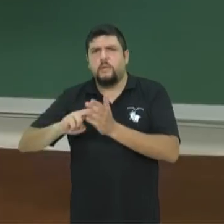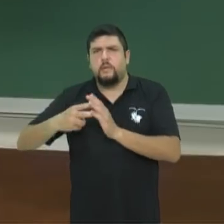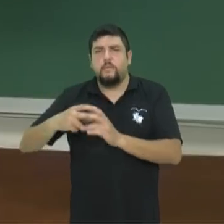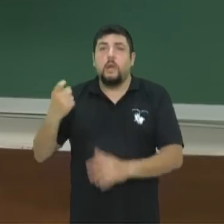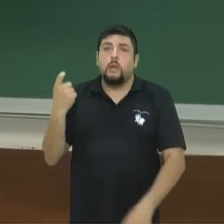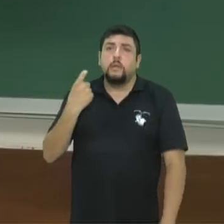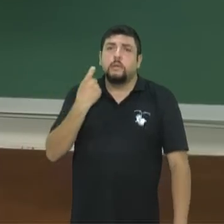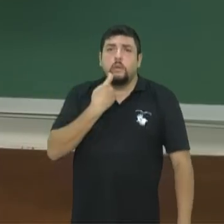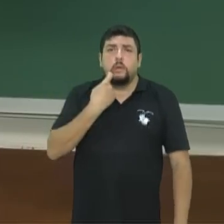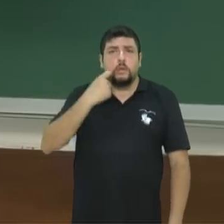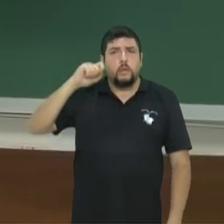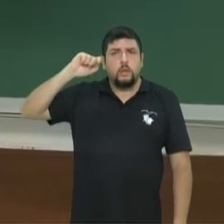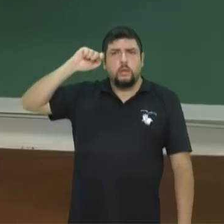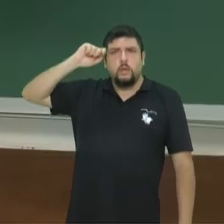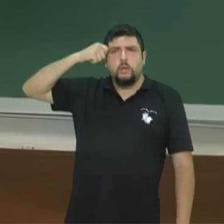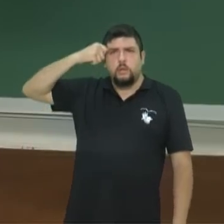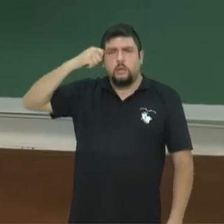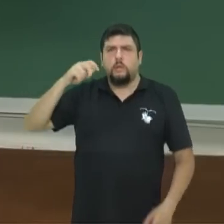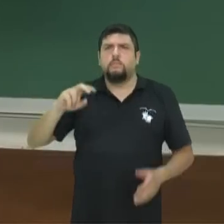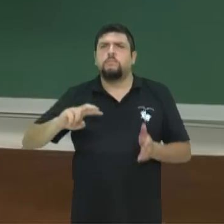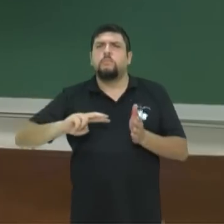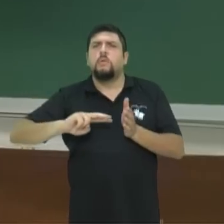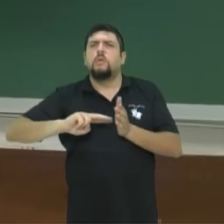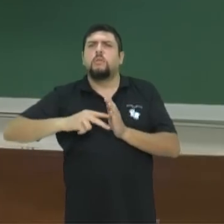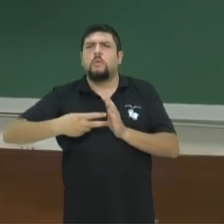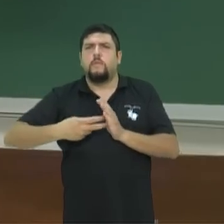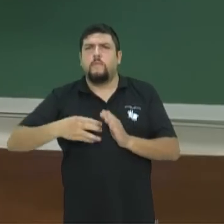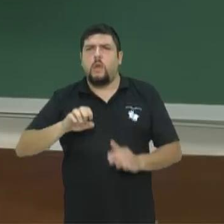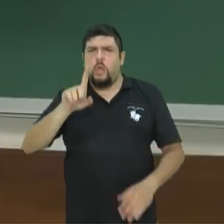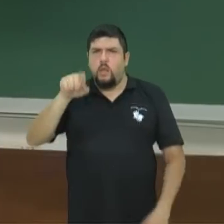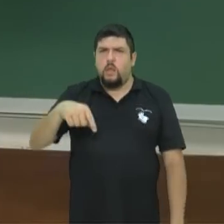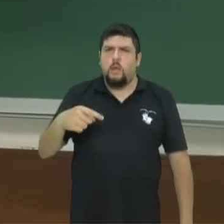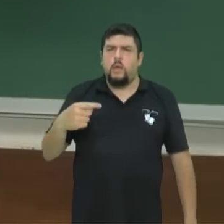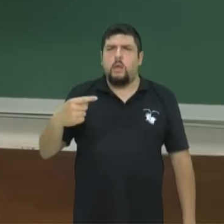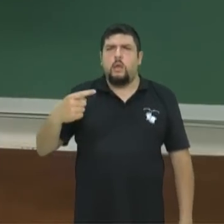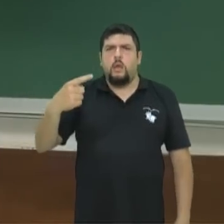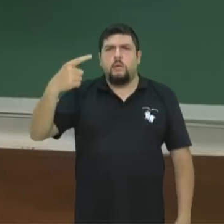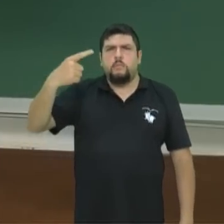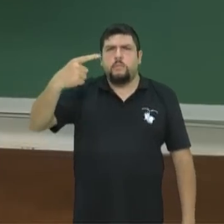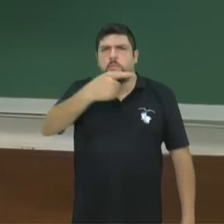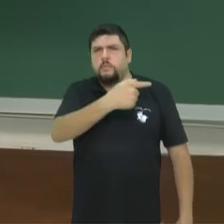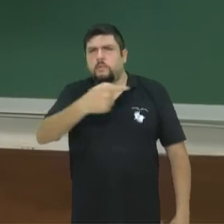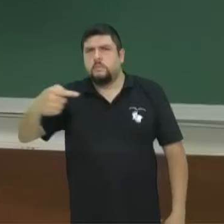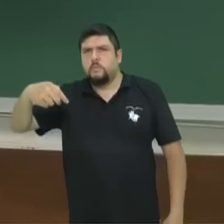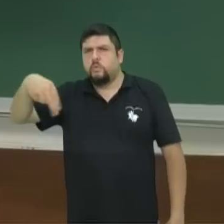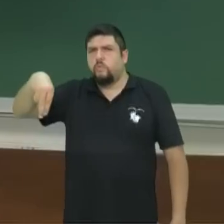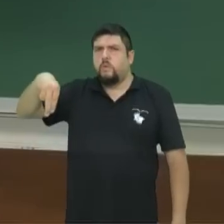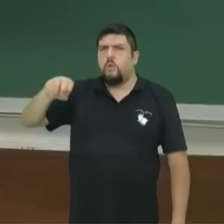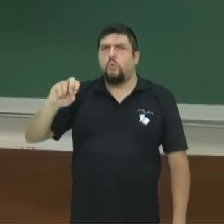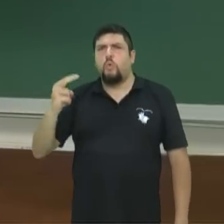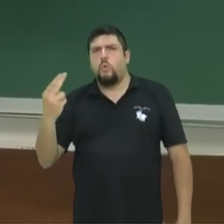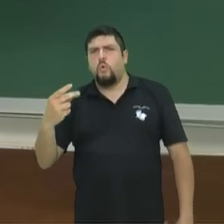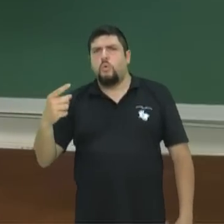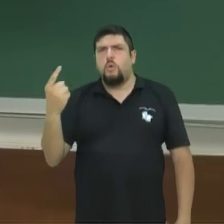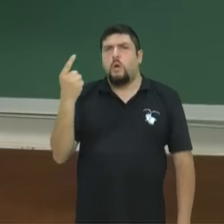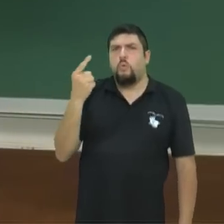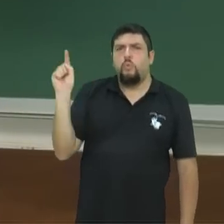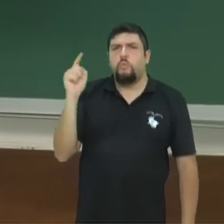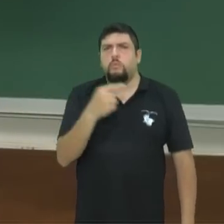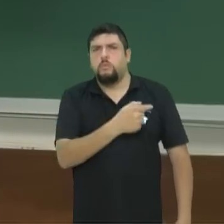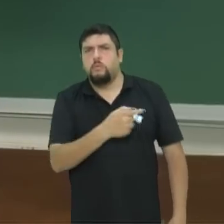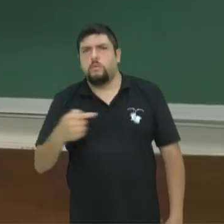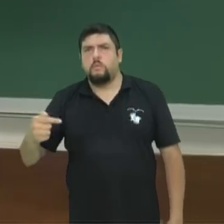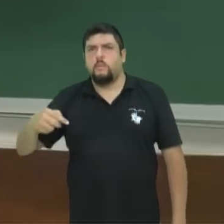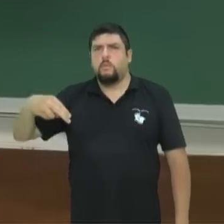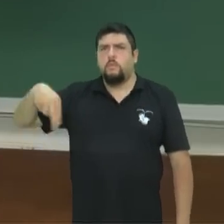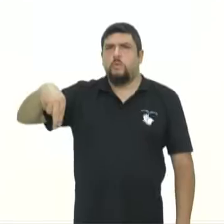para simbolizar, acho que a primeira ou última semana de novembro nos Estados Unidos, quando eles faziam aquelas ofertas enormes, né?